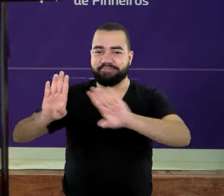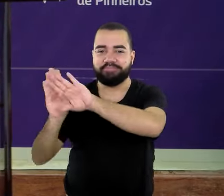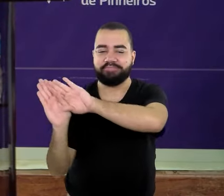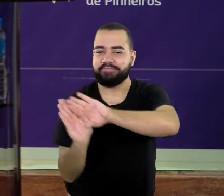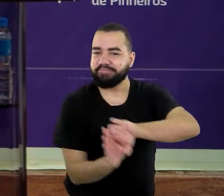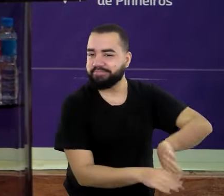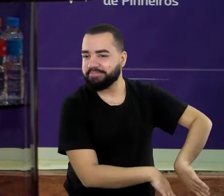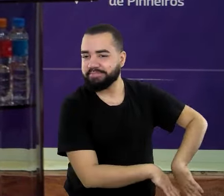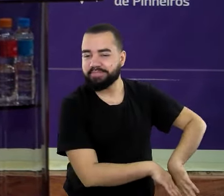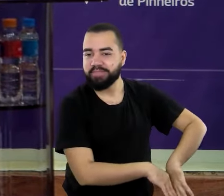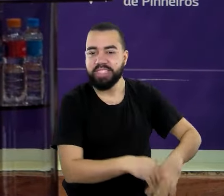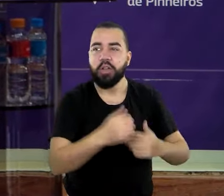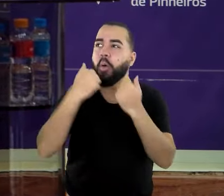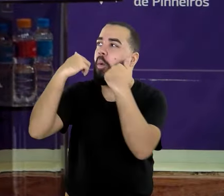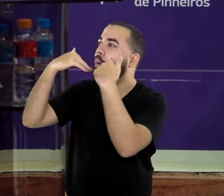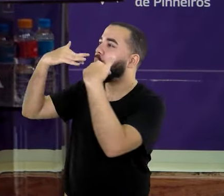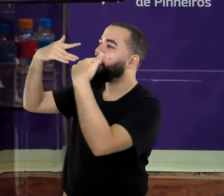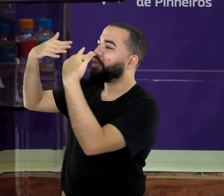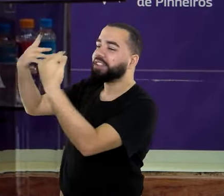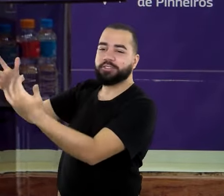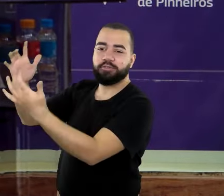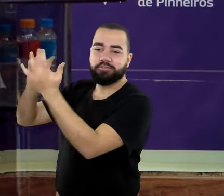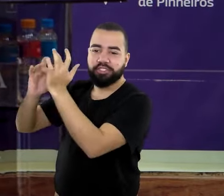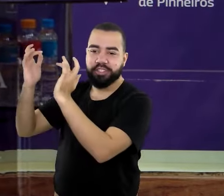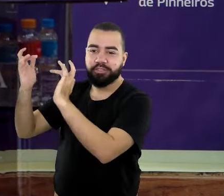E depois que ela confessou o pecado,